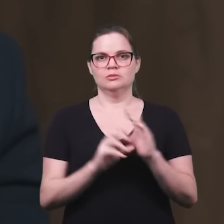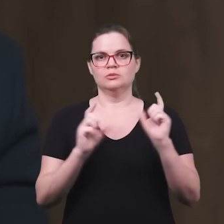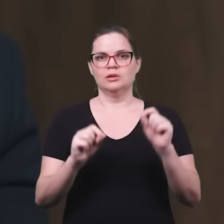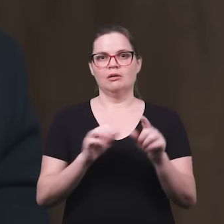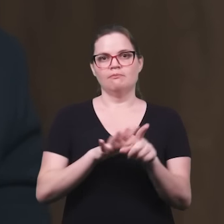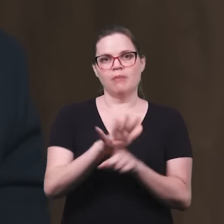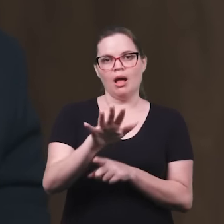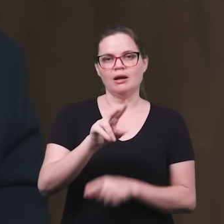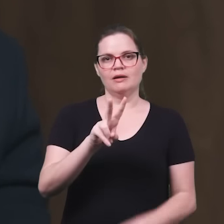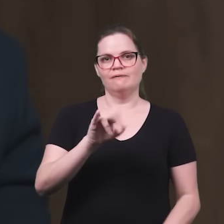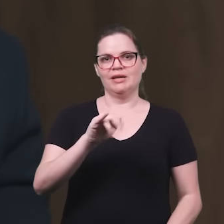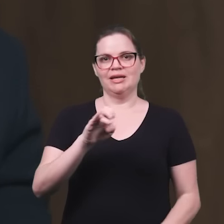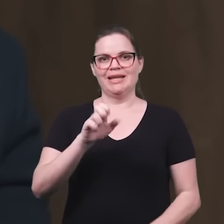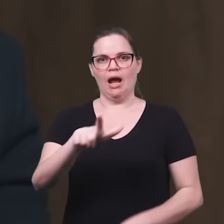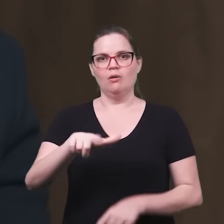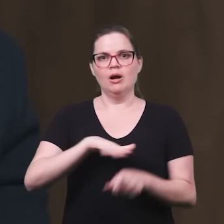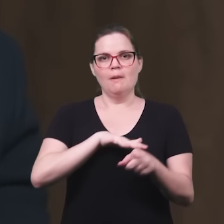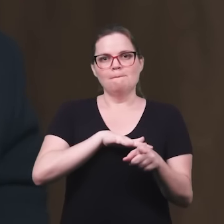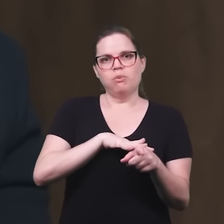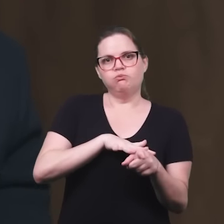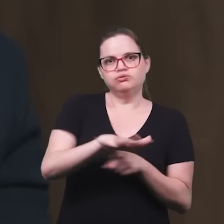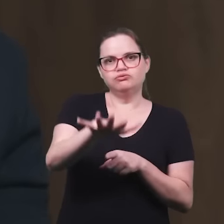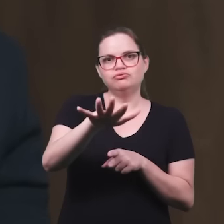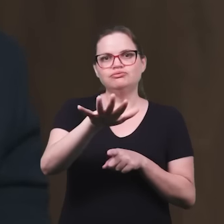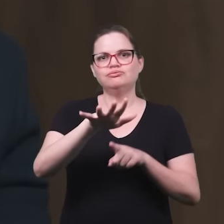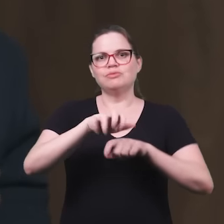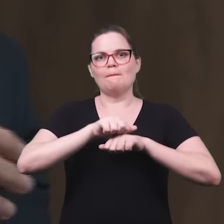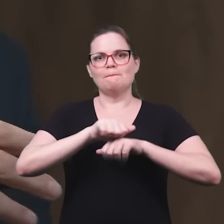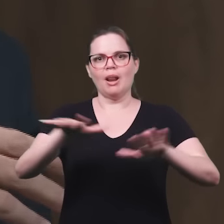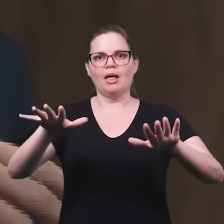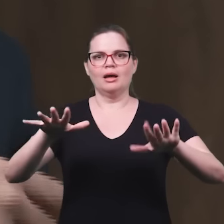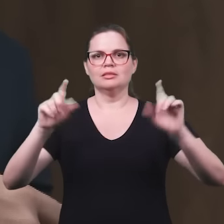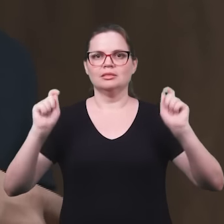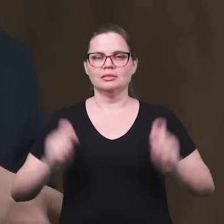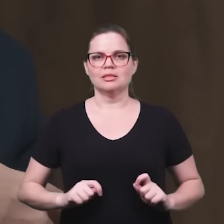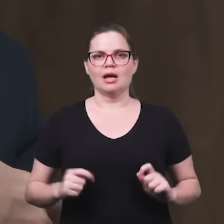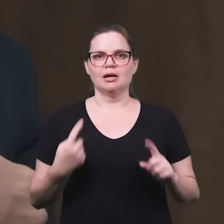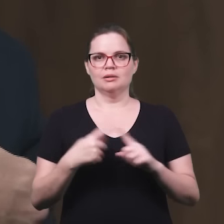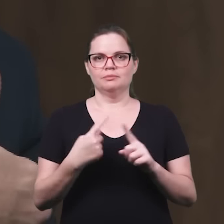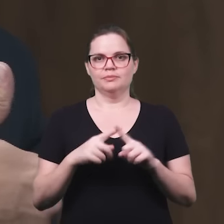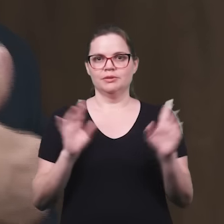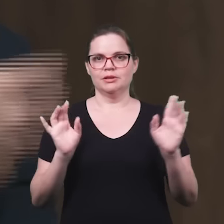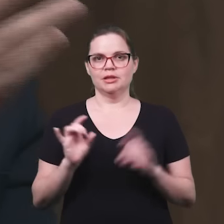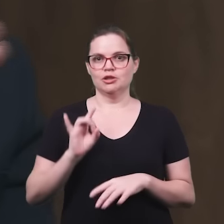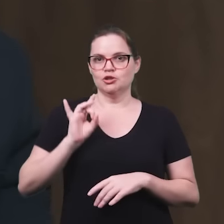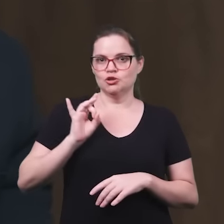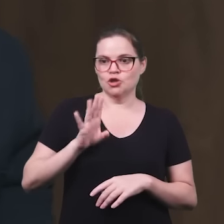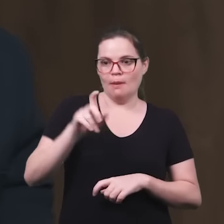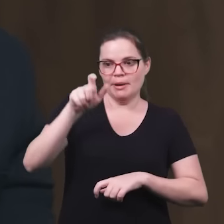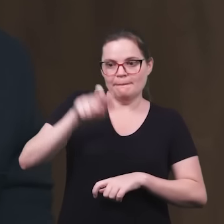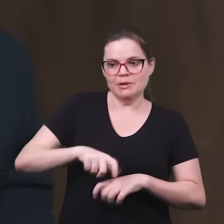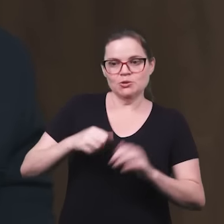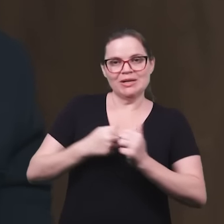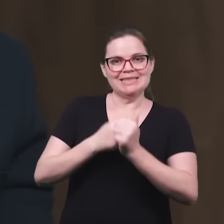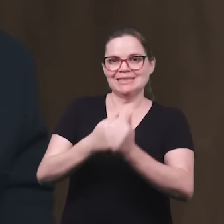até de virais, que são os conteúdos que normalmente saem ali da entrega apenas para aquelas pessoas que te seguem e vão